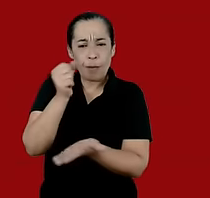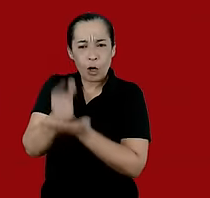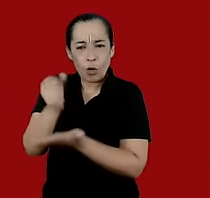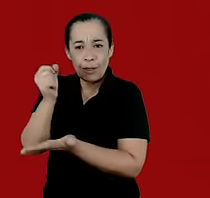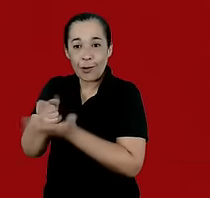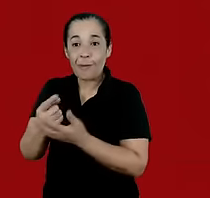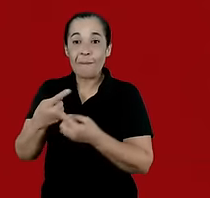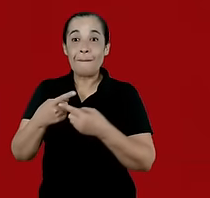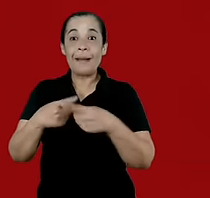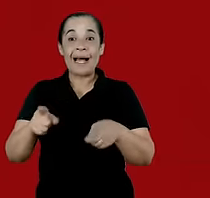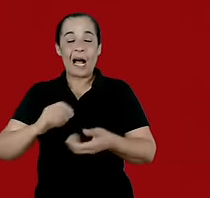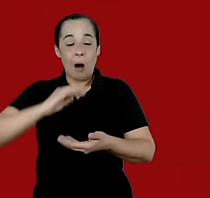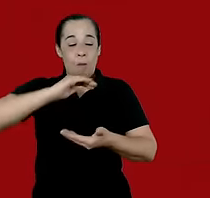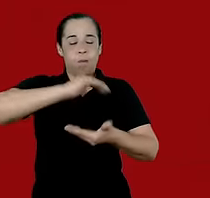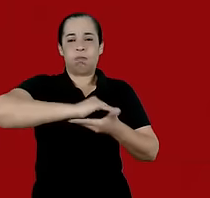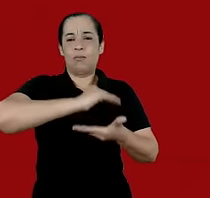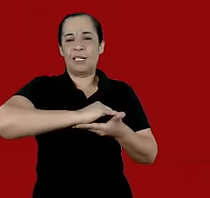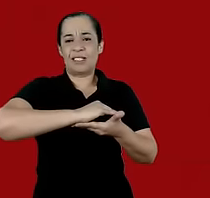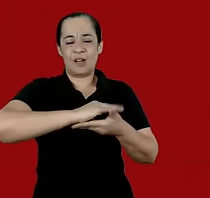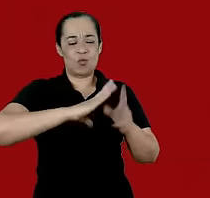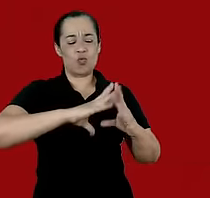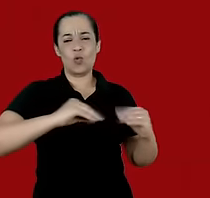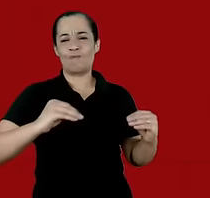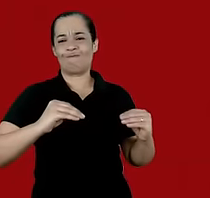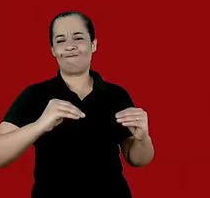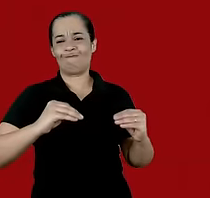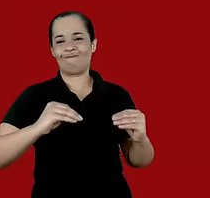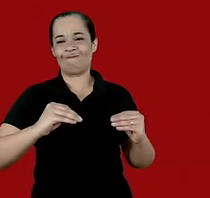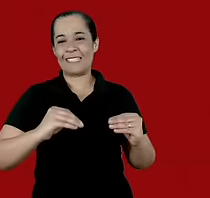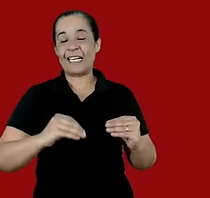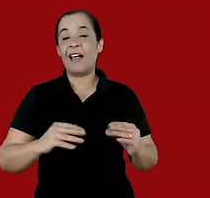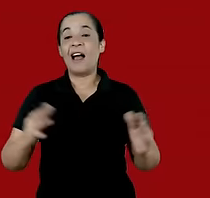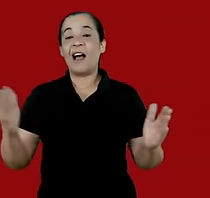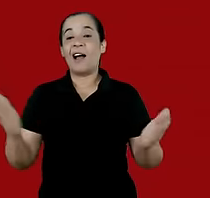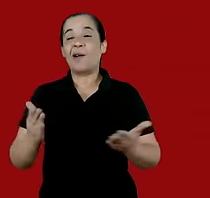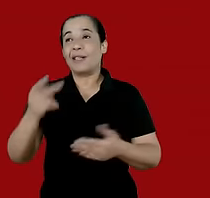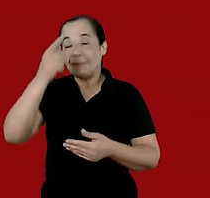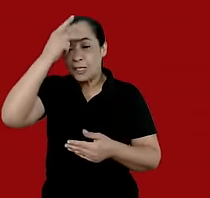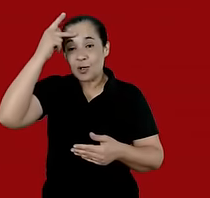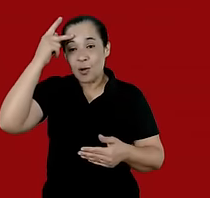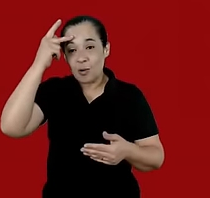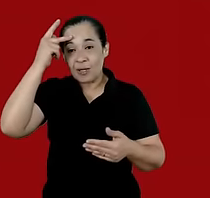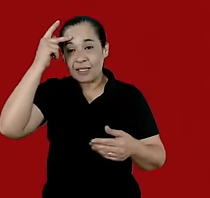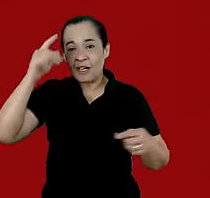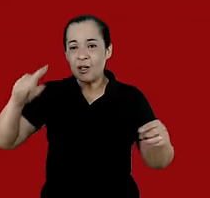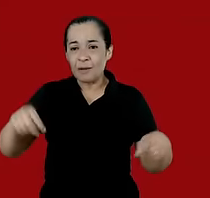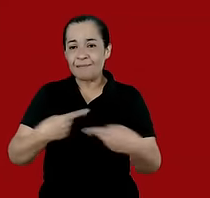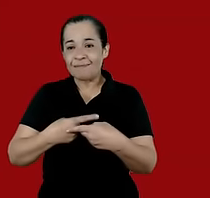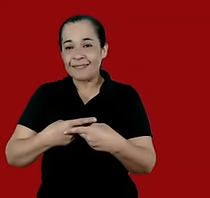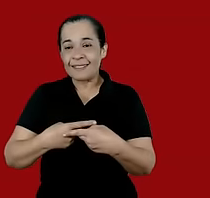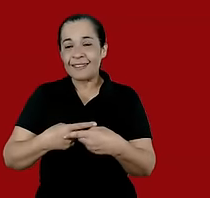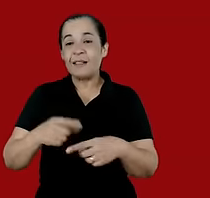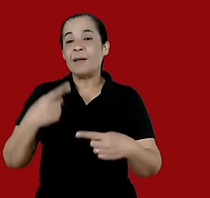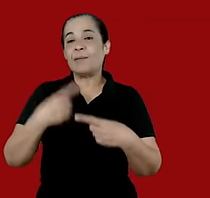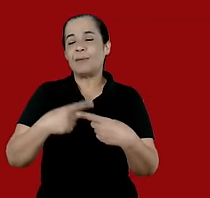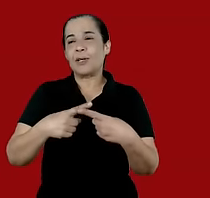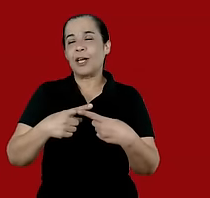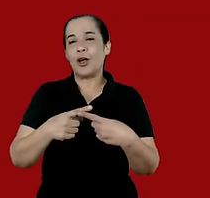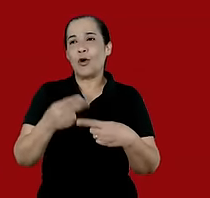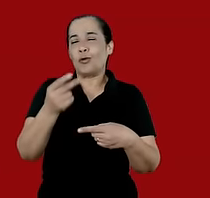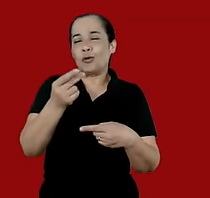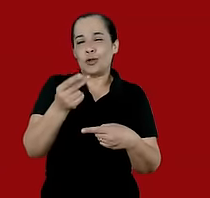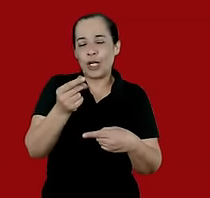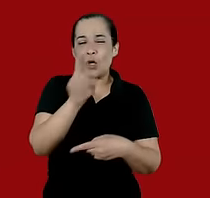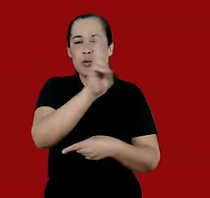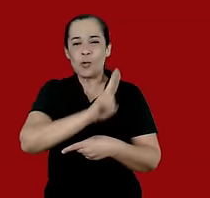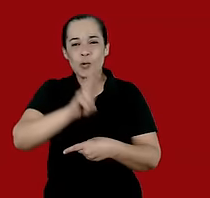acabado tinha virado negativo e que você ia gerar uma contração de consumo porque todo aquele processo de transferência de dinheiro que foi feito na pandemia